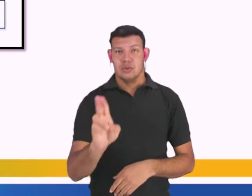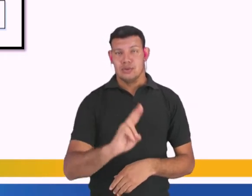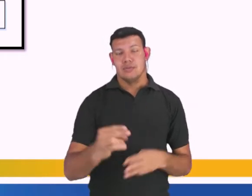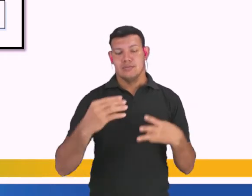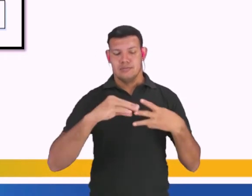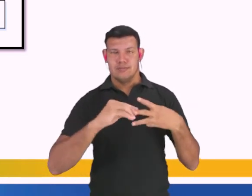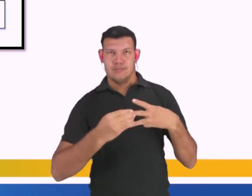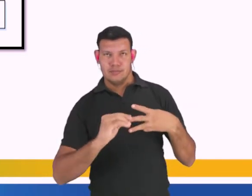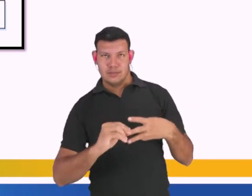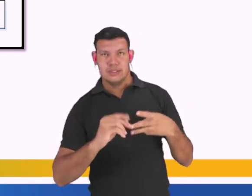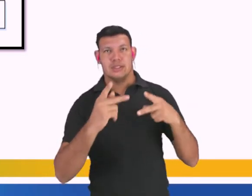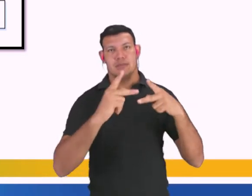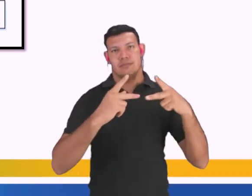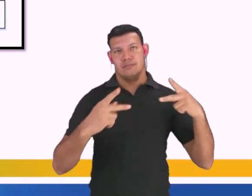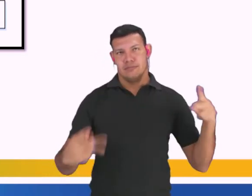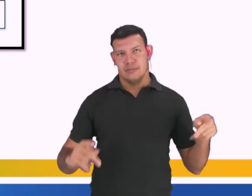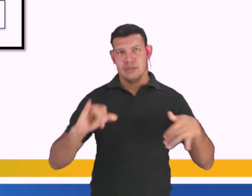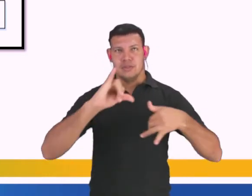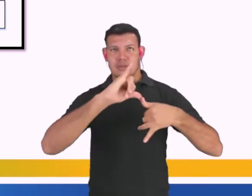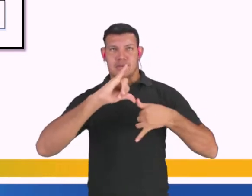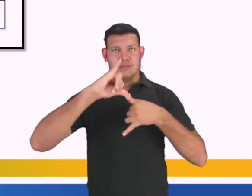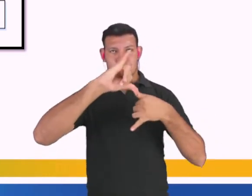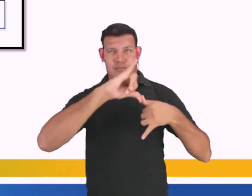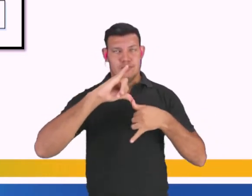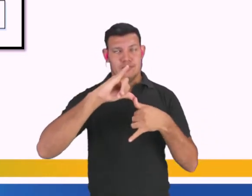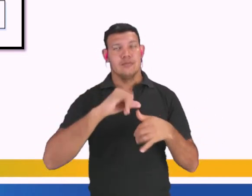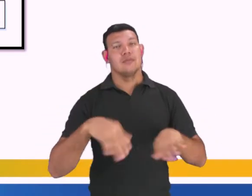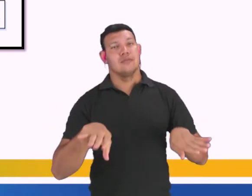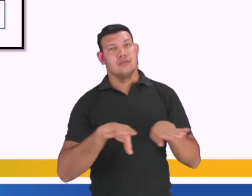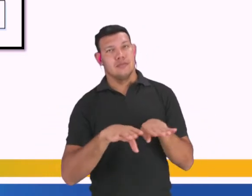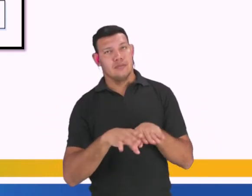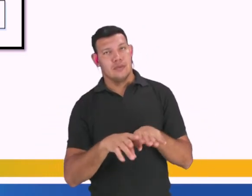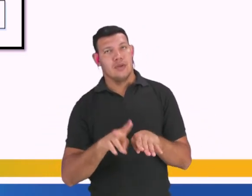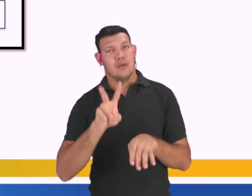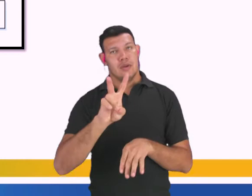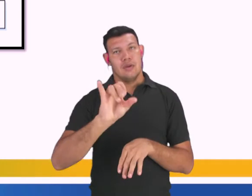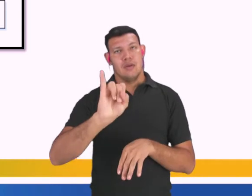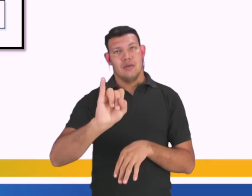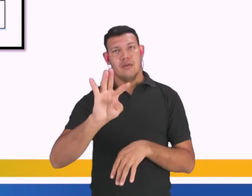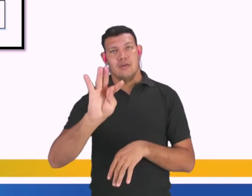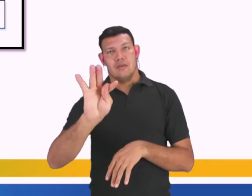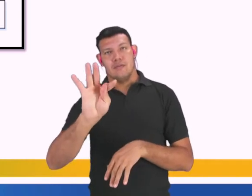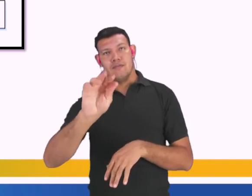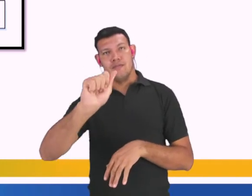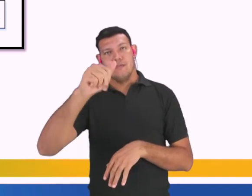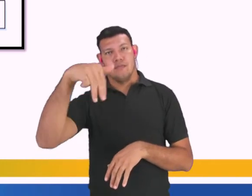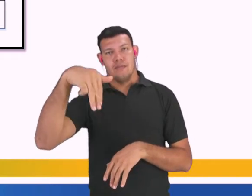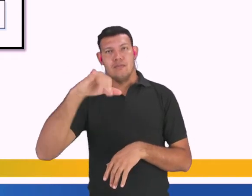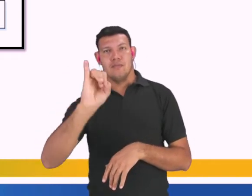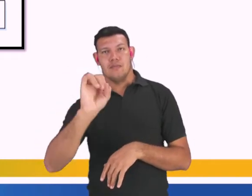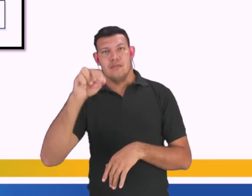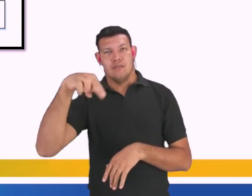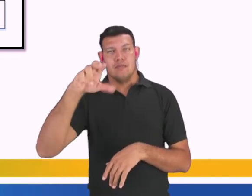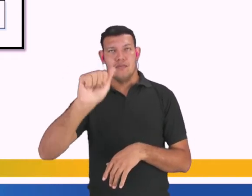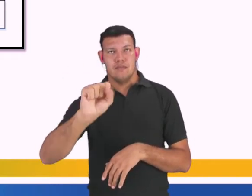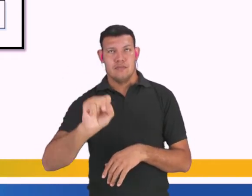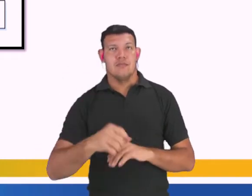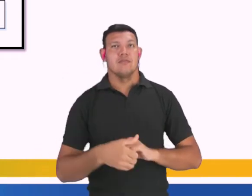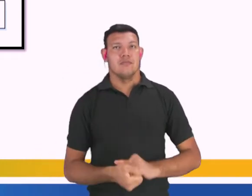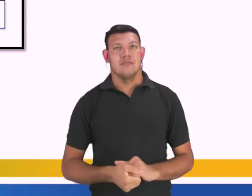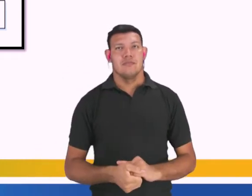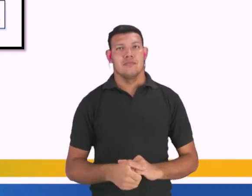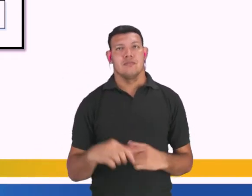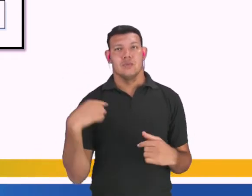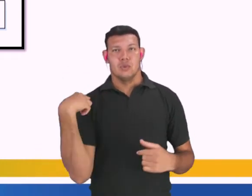dos lipídios também e das vitaminas. As enzimas também são responsáveis, né, pela velocidade